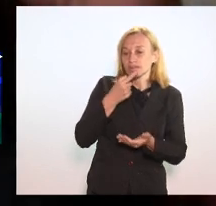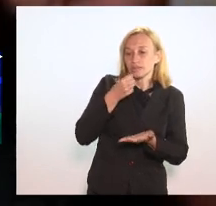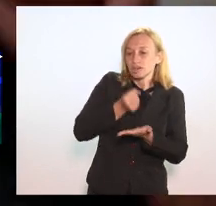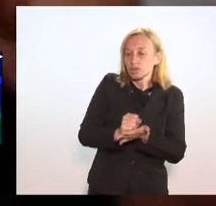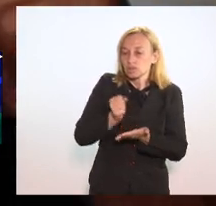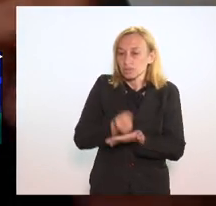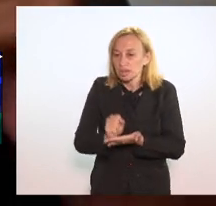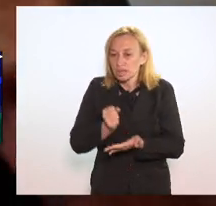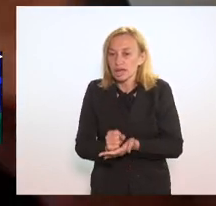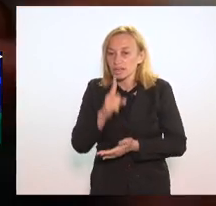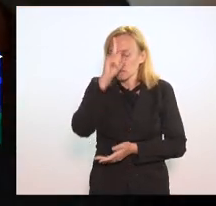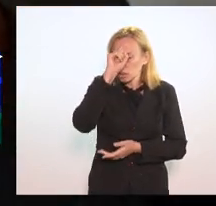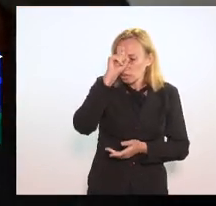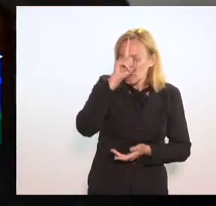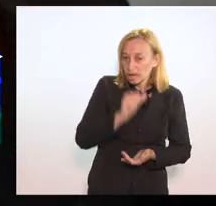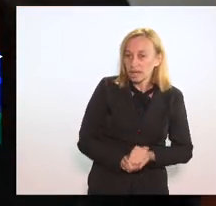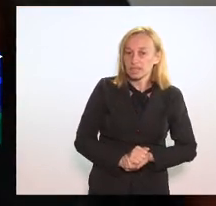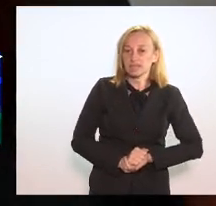hospitais